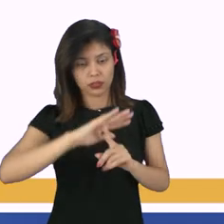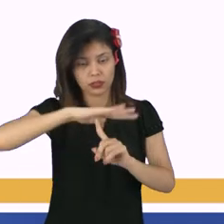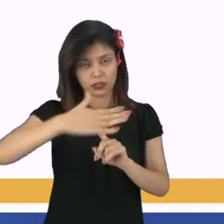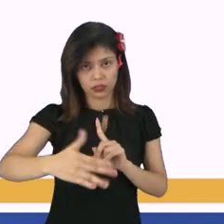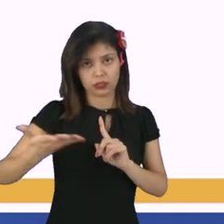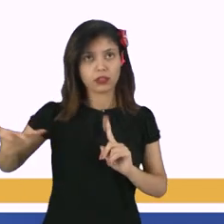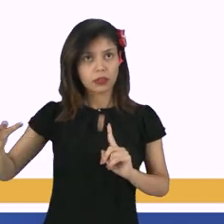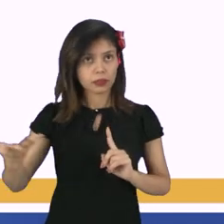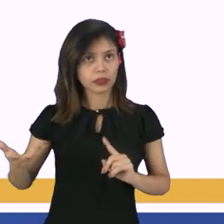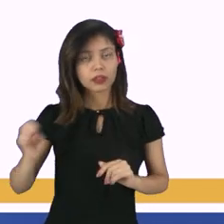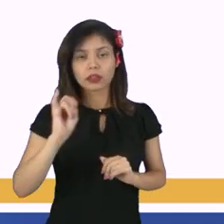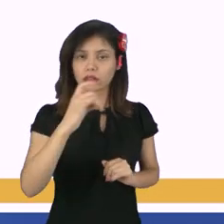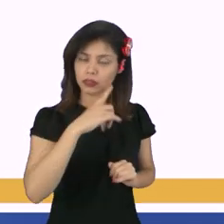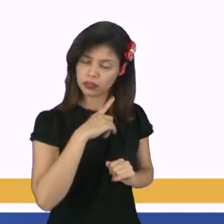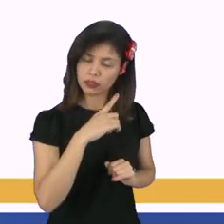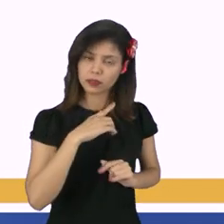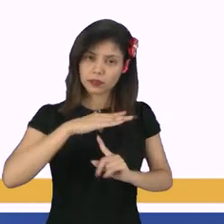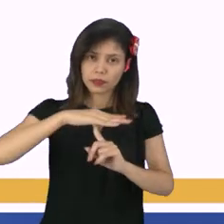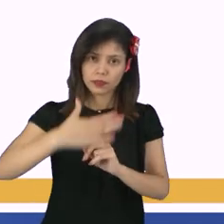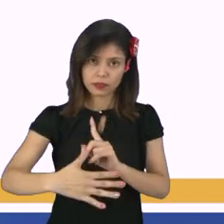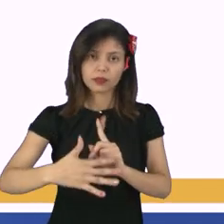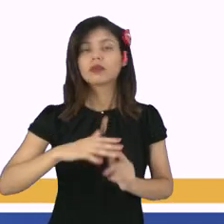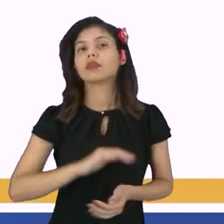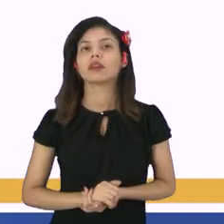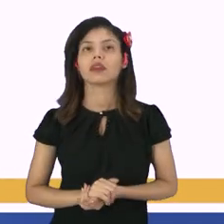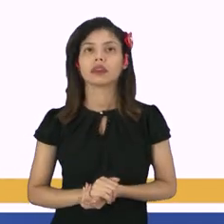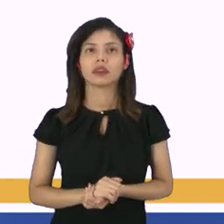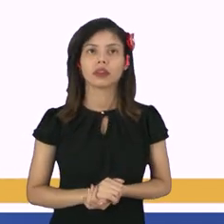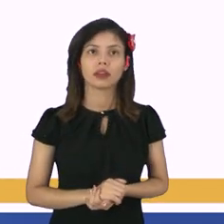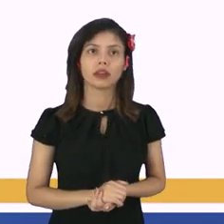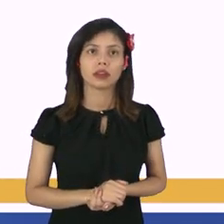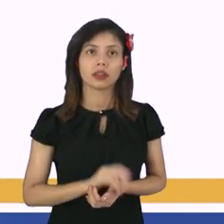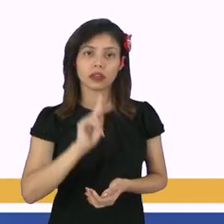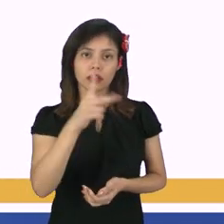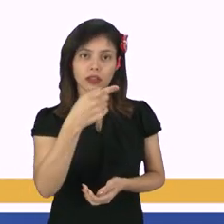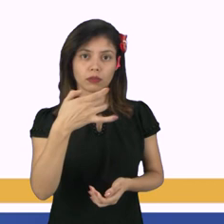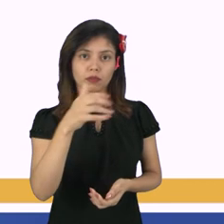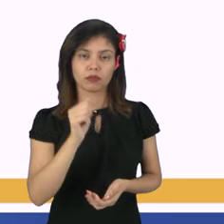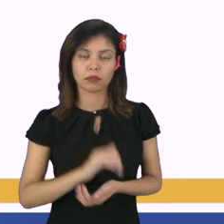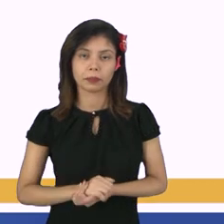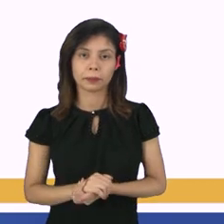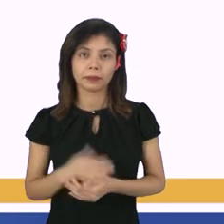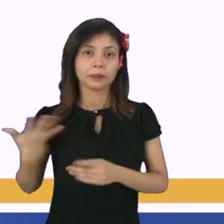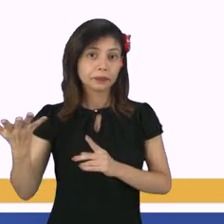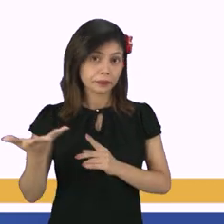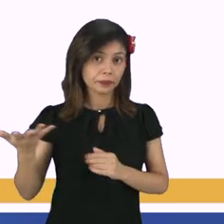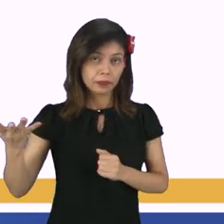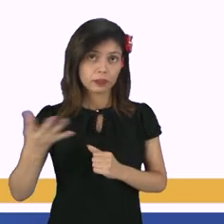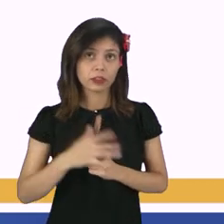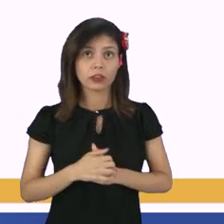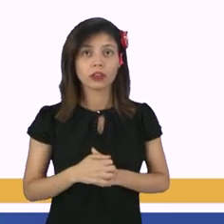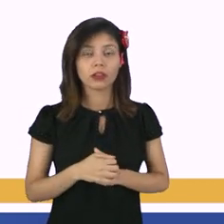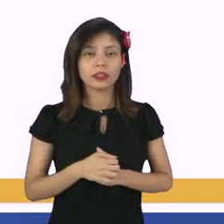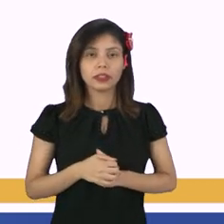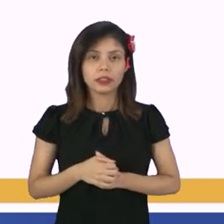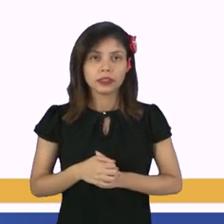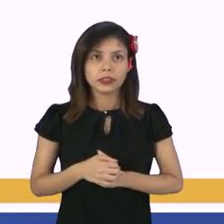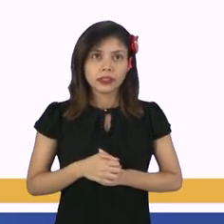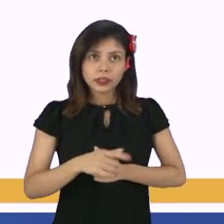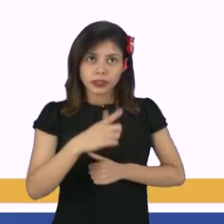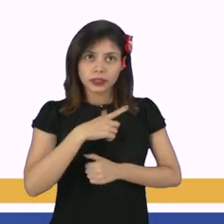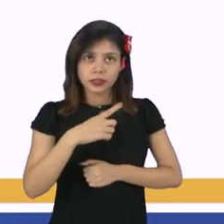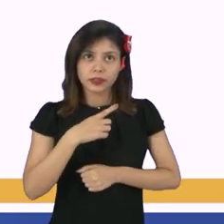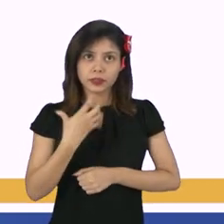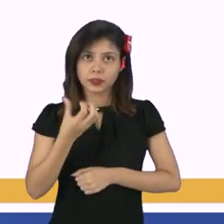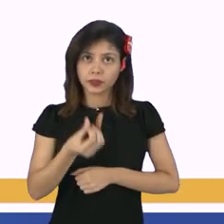base então se eu tenho uma base se eu tenho uma pirâmide de base hexagonal nós vamos ter a base certo e